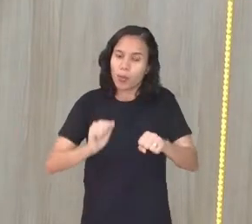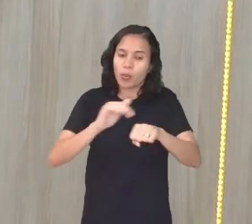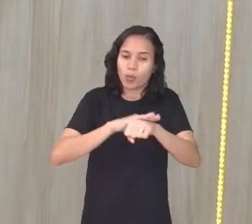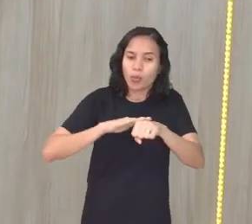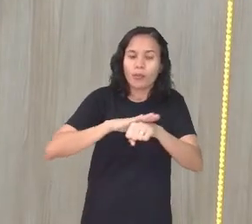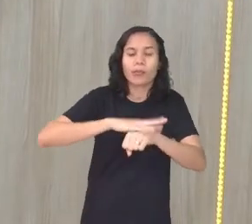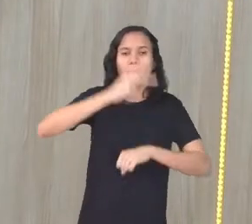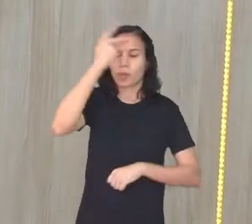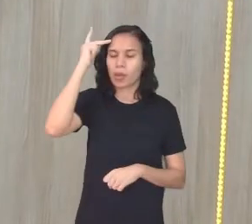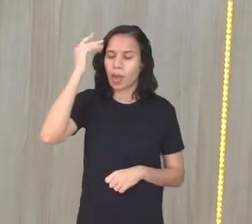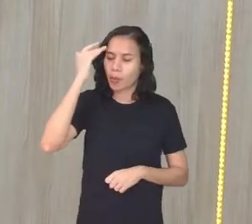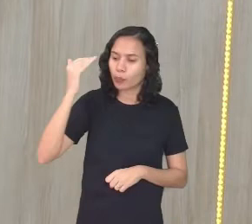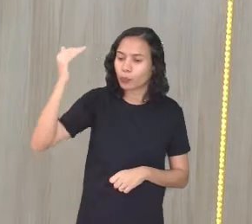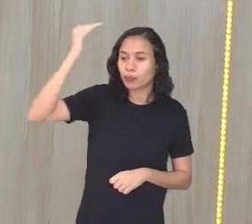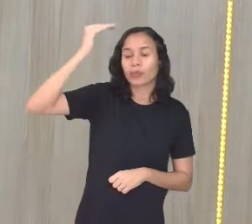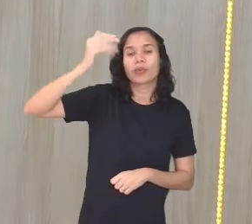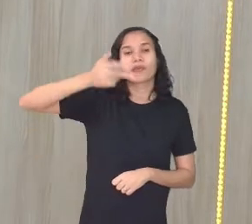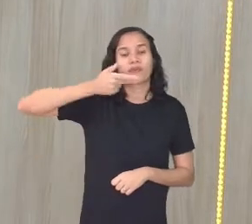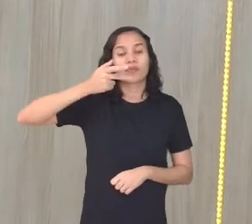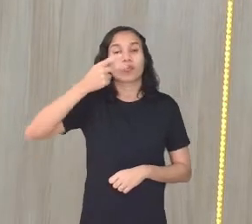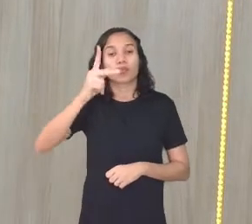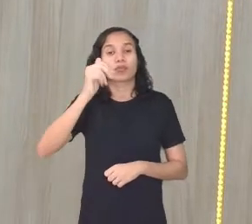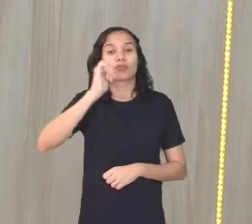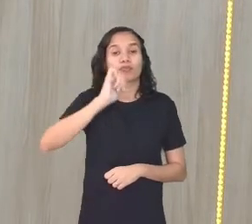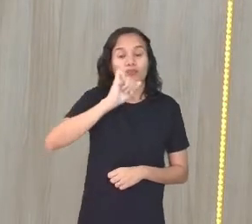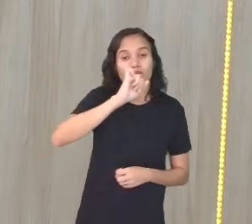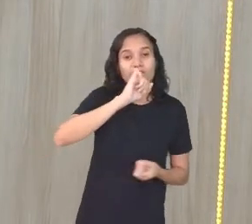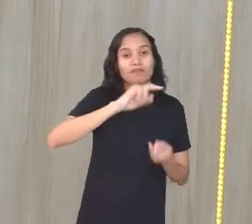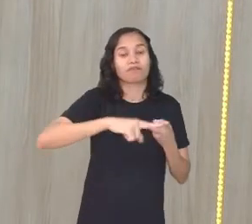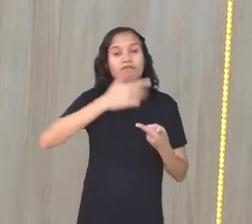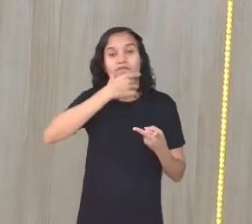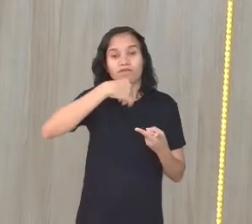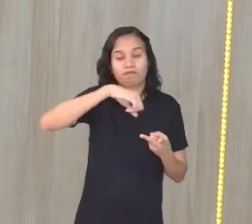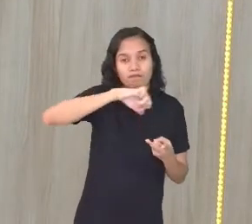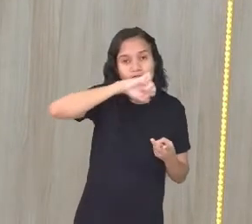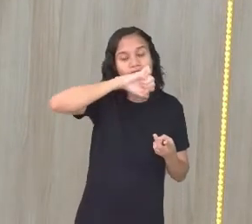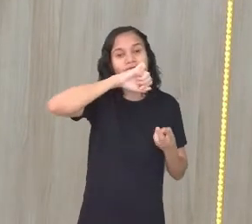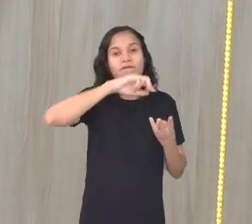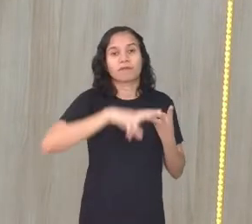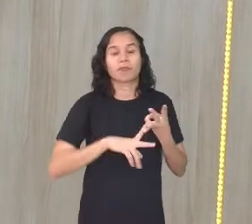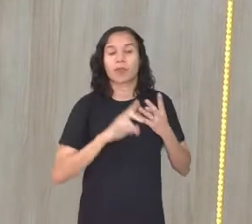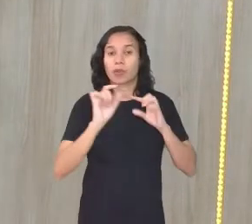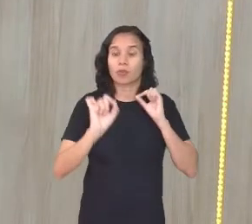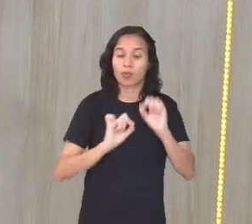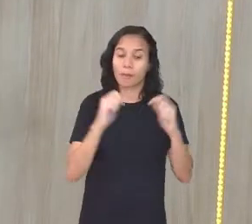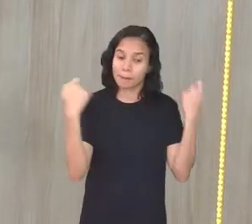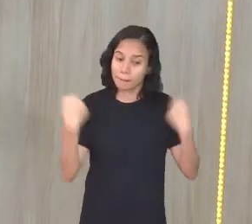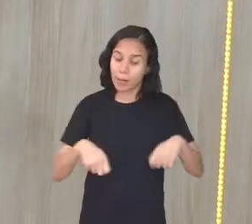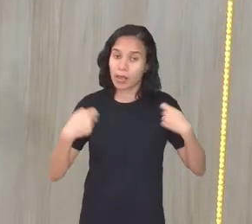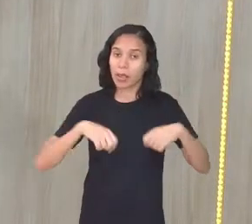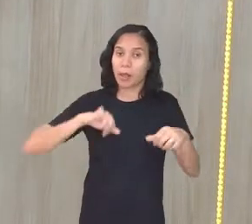os adultos. Você pode conscientizar a sua mãe, conscientizar seu pai de